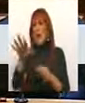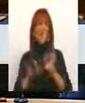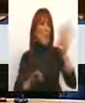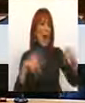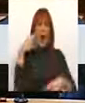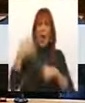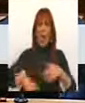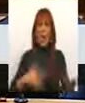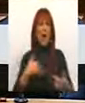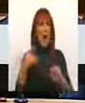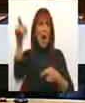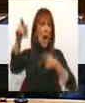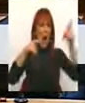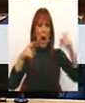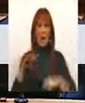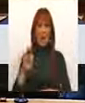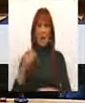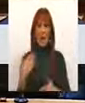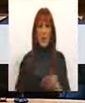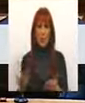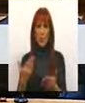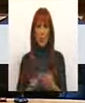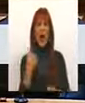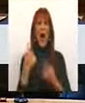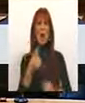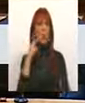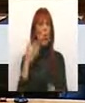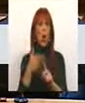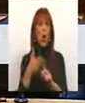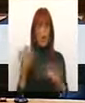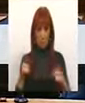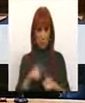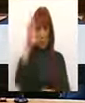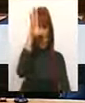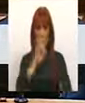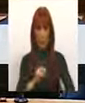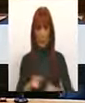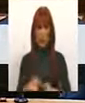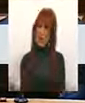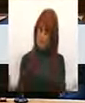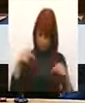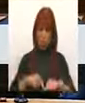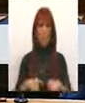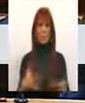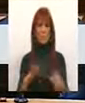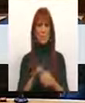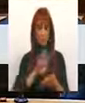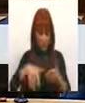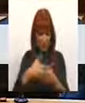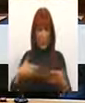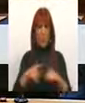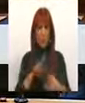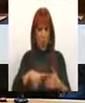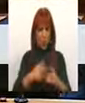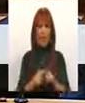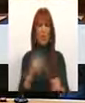e voluntarista. É por isso que o PSD propõe algo muito concreto, que o Governo venha a desenhar e planeie um